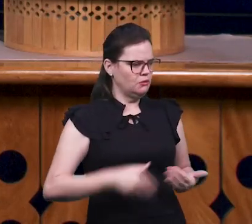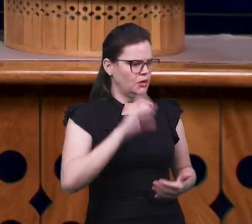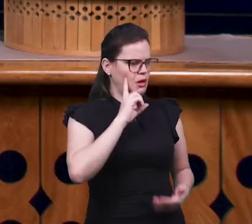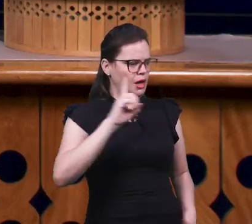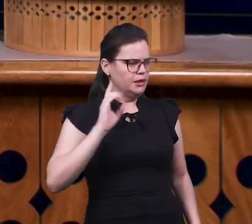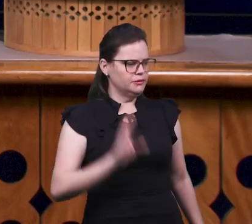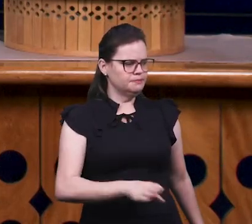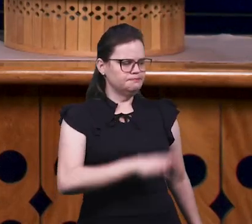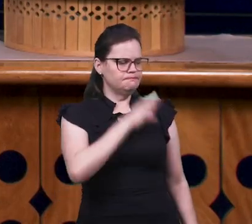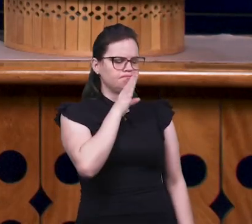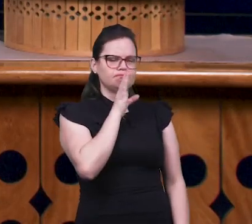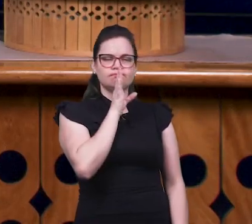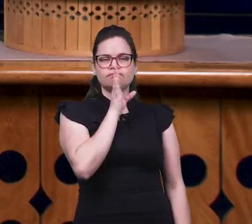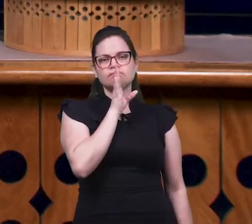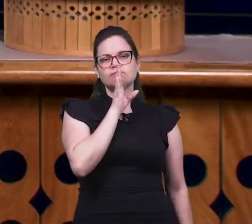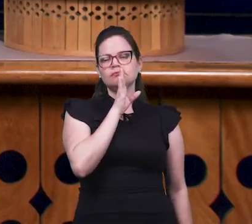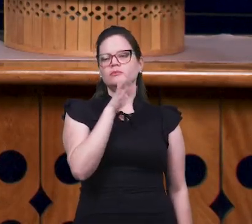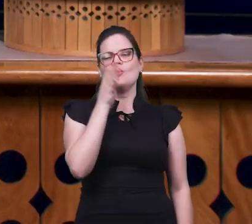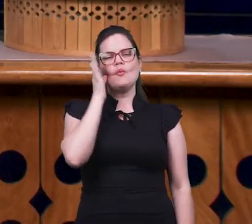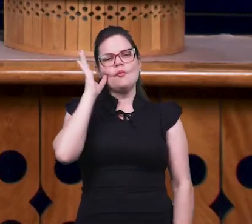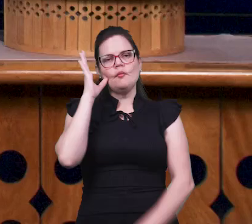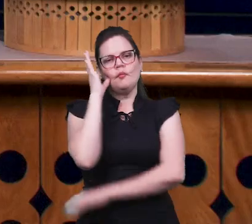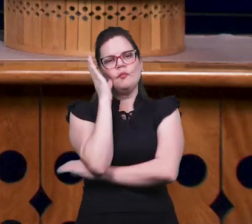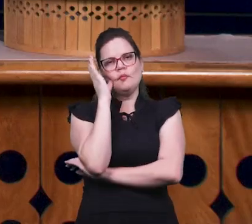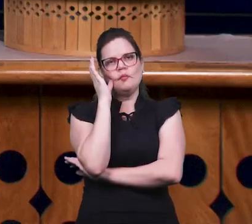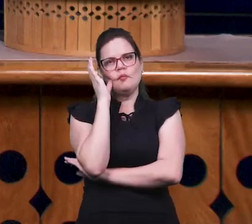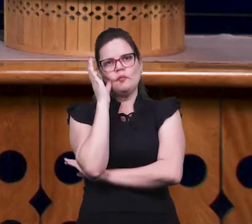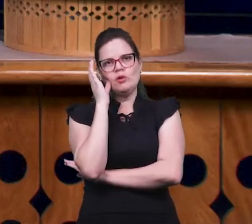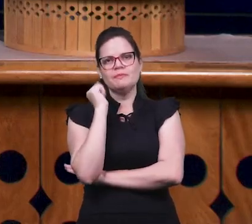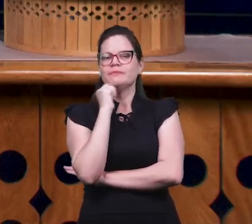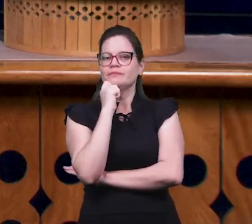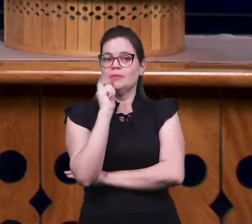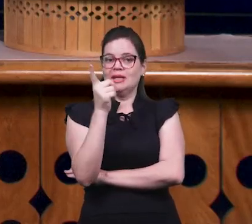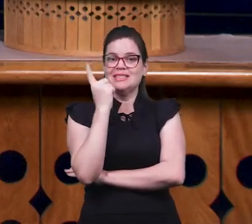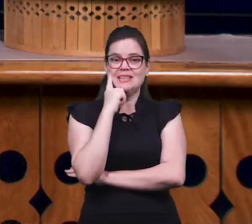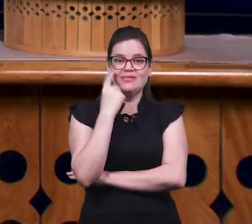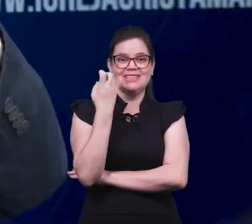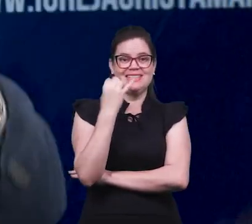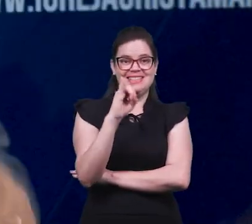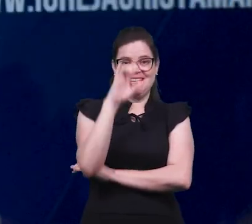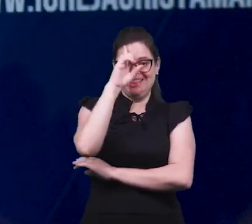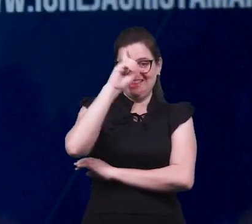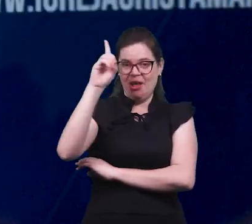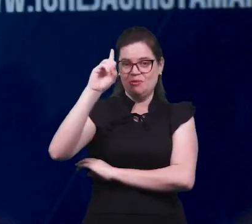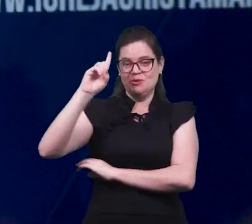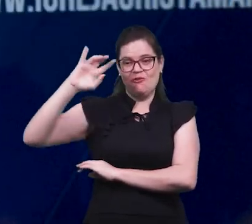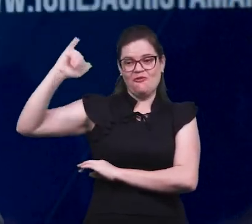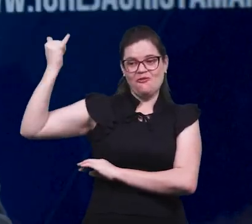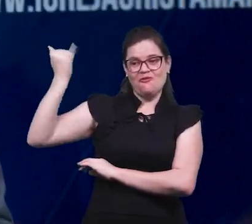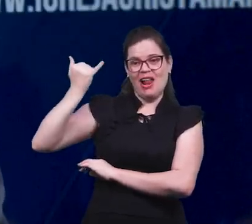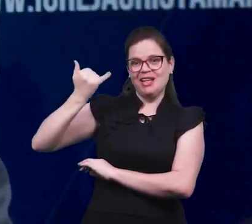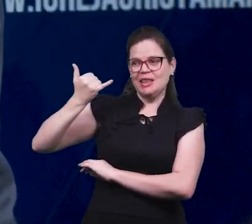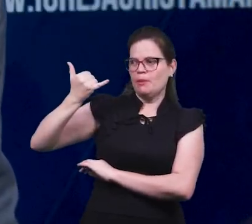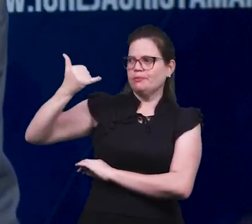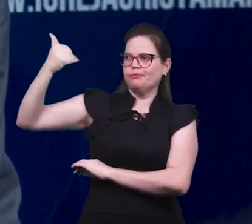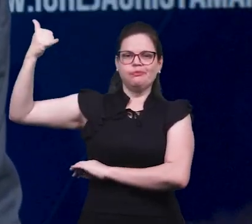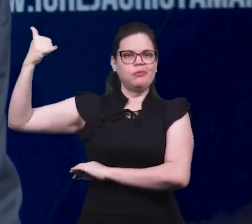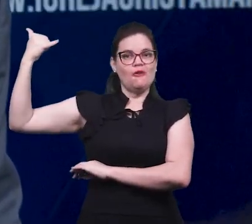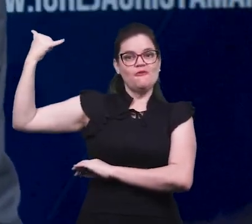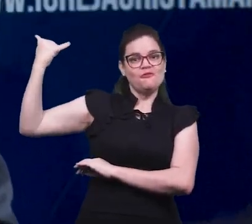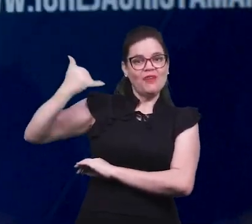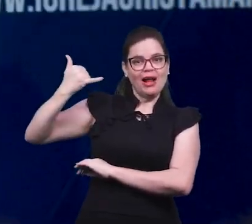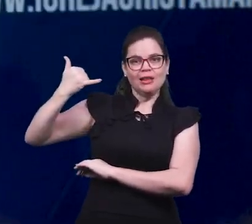silêncio profético, surgiu a filosofia. Isso ali é um parâmetro para analisar no seguinte, quando Deus para de falar, quando parou de